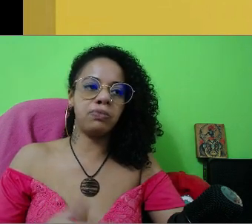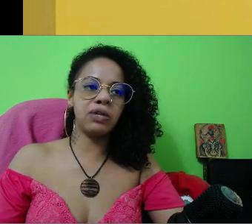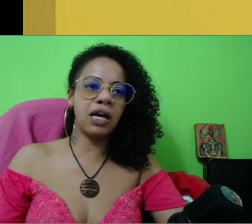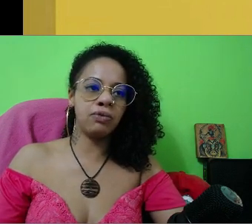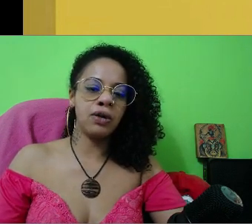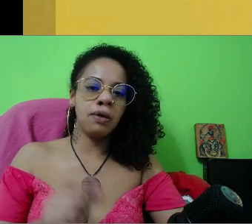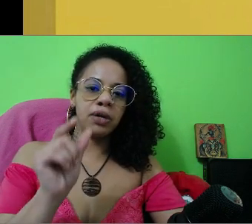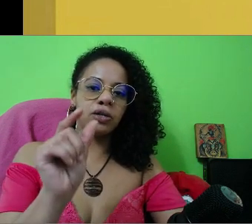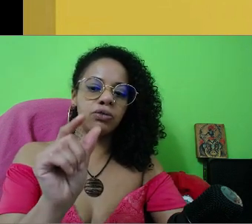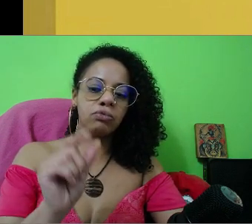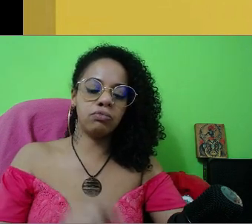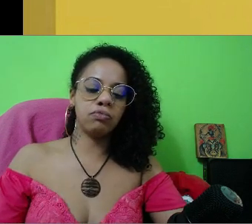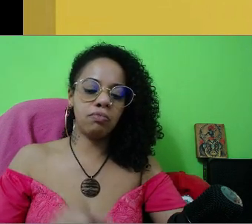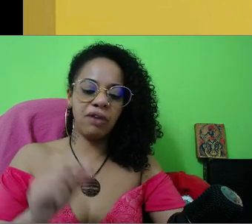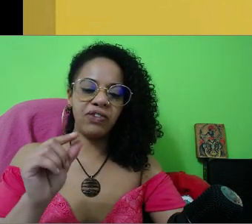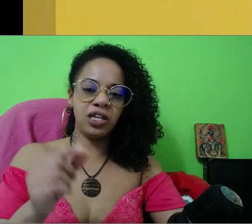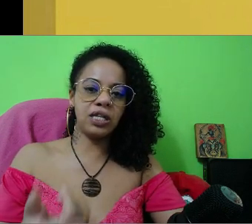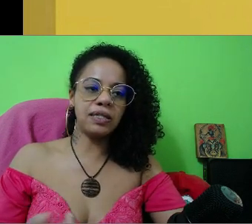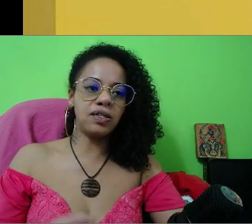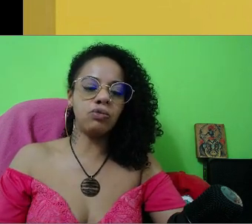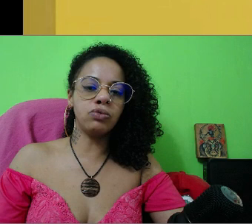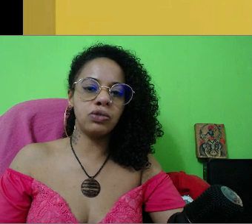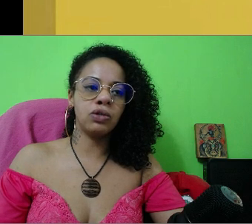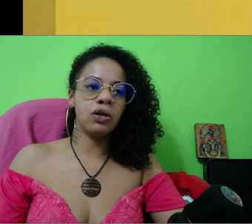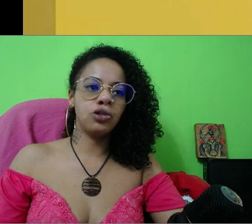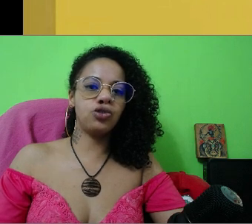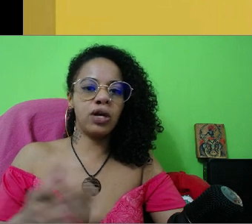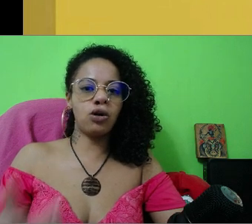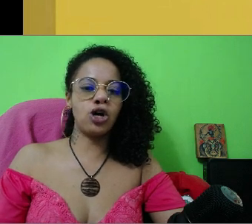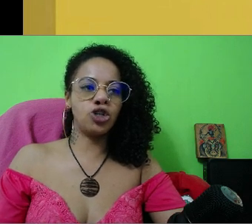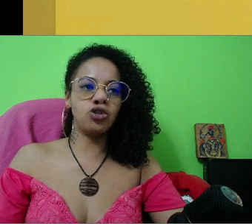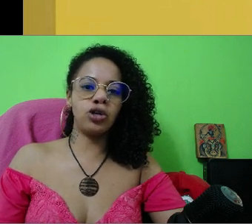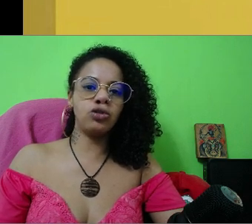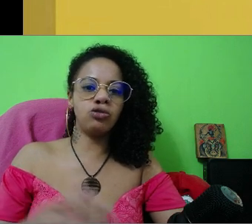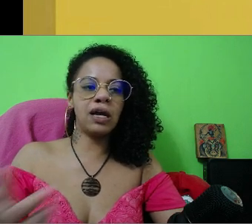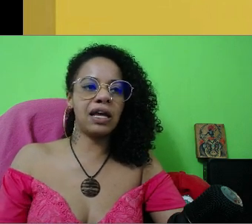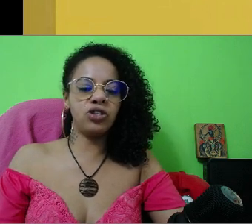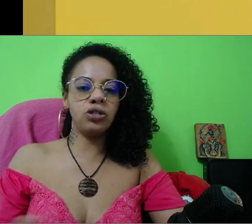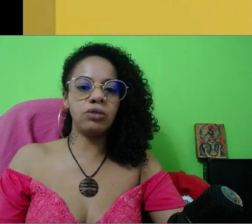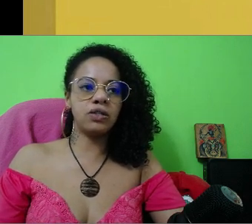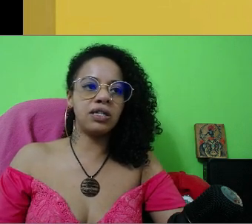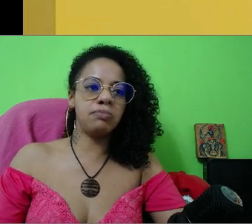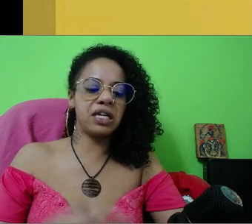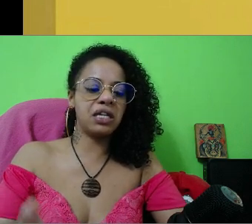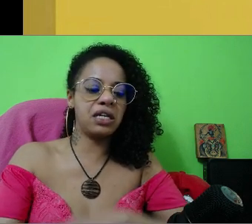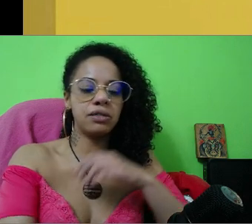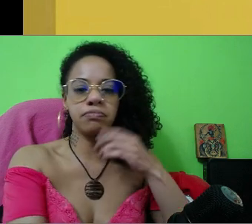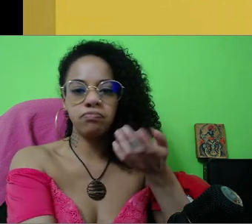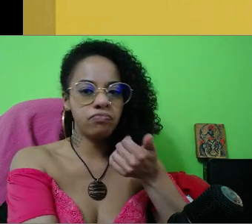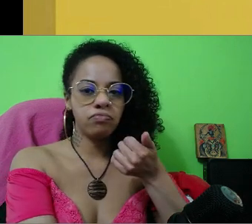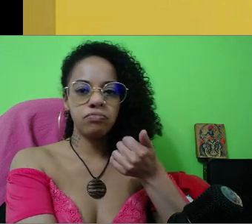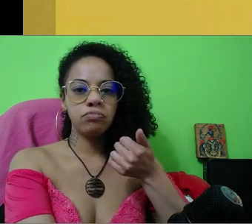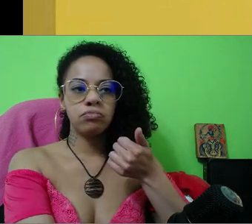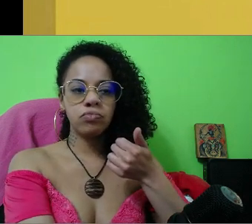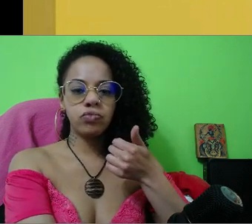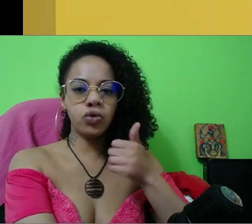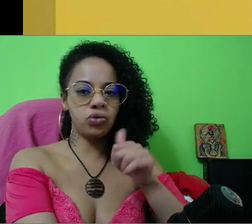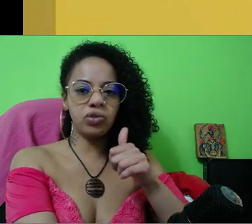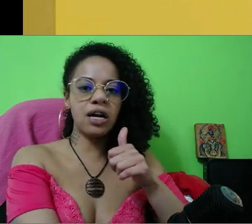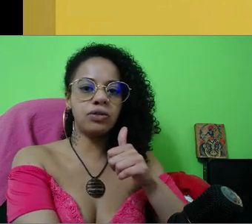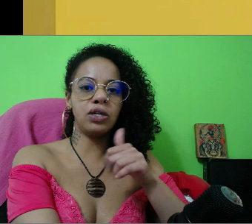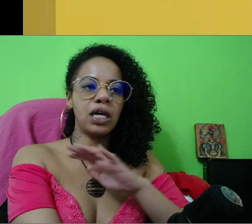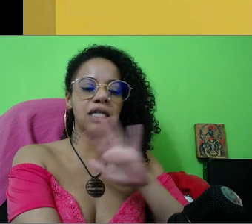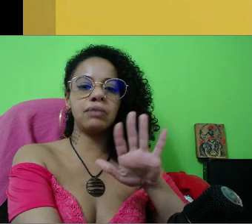que vocês apontaram pegando uma fala de 10 segundos de um recorte de 8 de uma live de duas horas e meia três